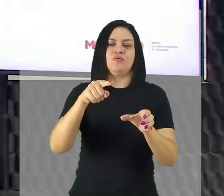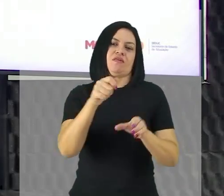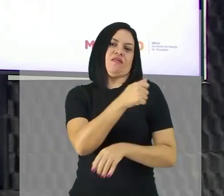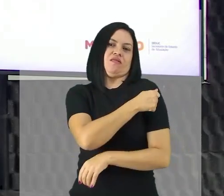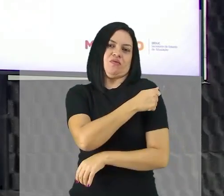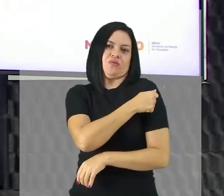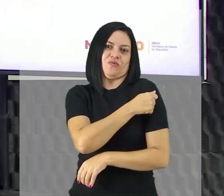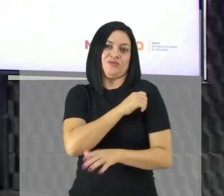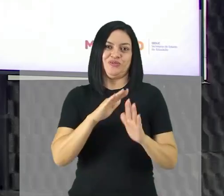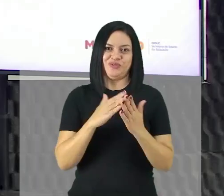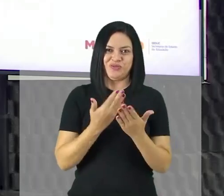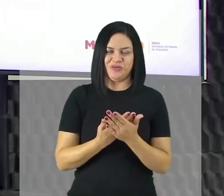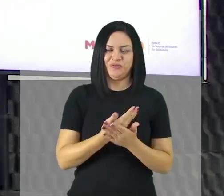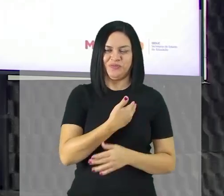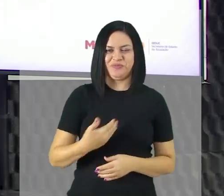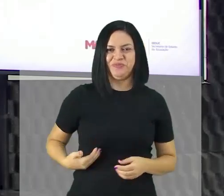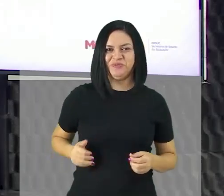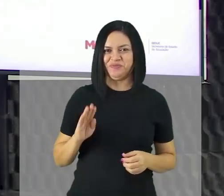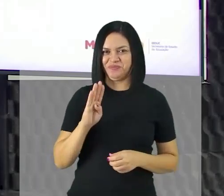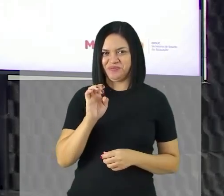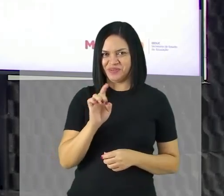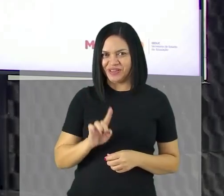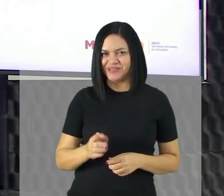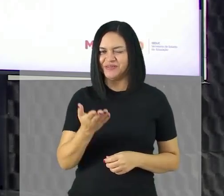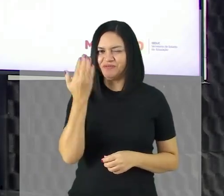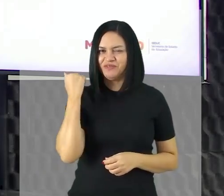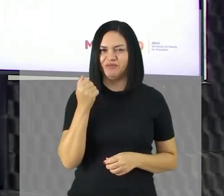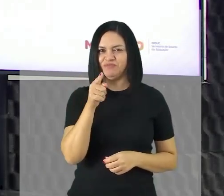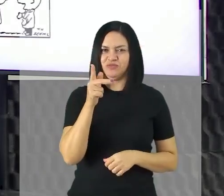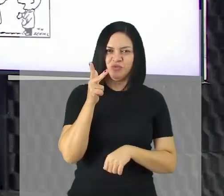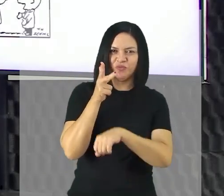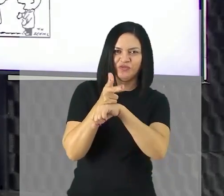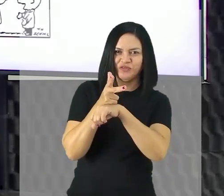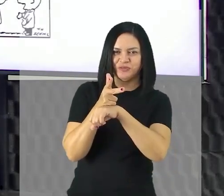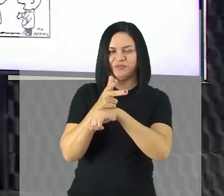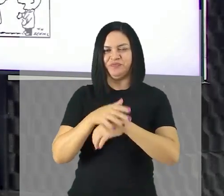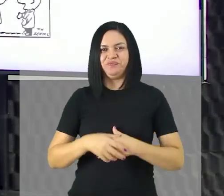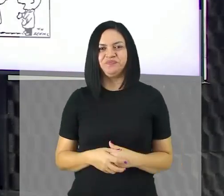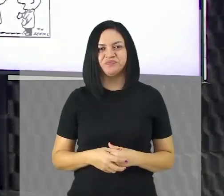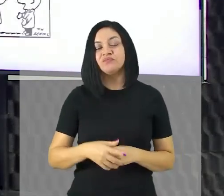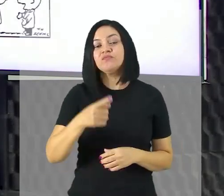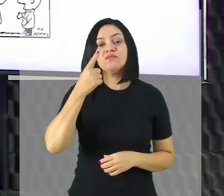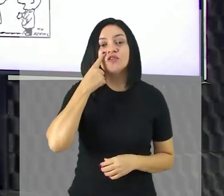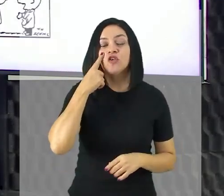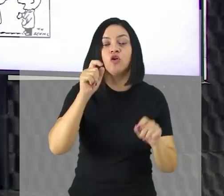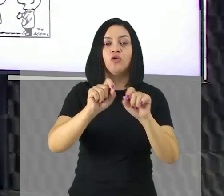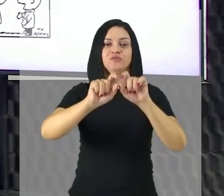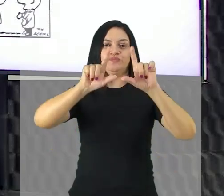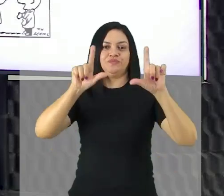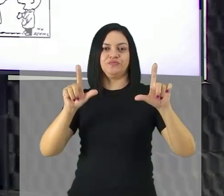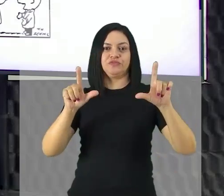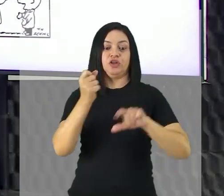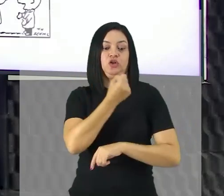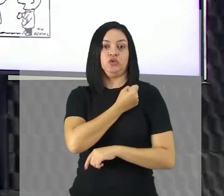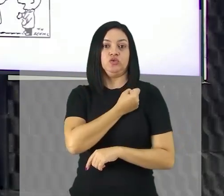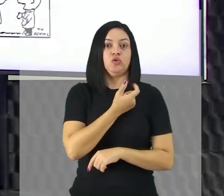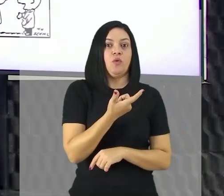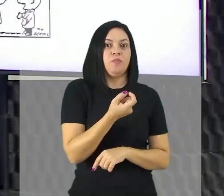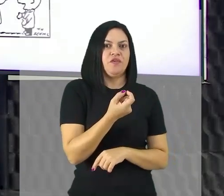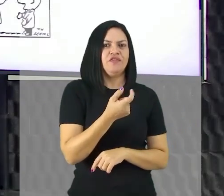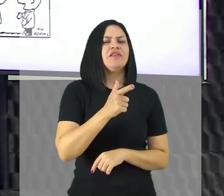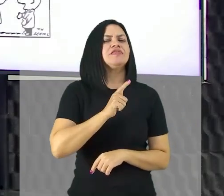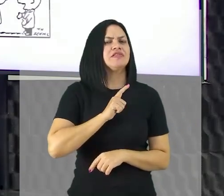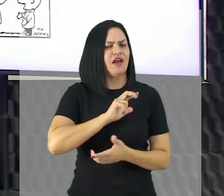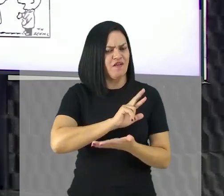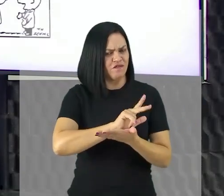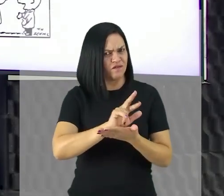pública. Beleza? Então vamos para cá. Vamos para o vídeo, tá na tela. Olha só, questão número 20. Já tem vários